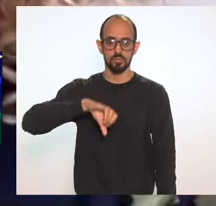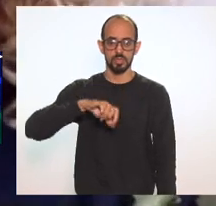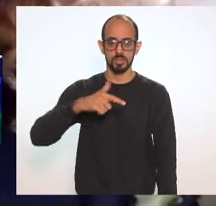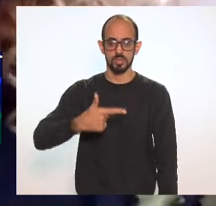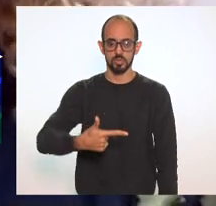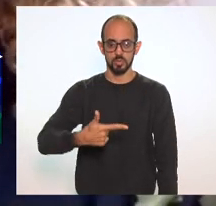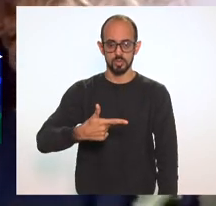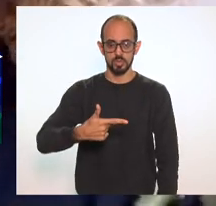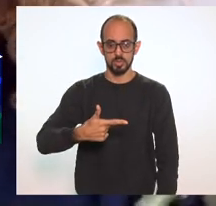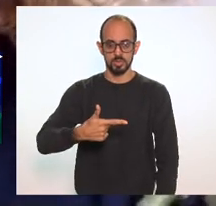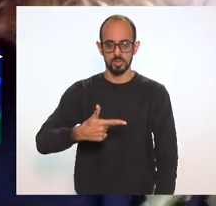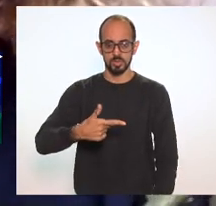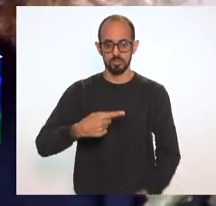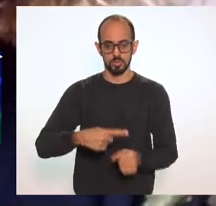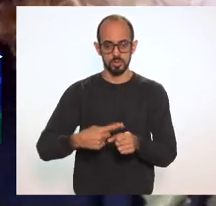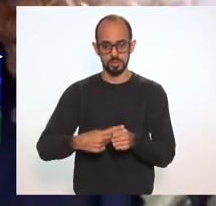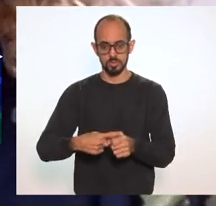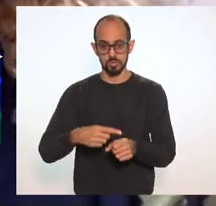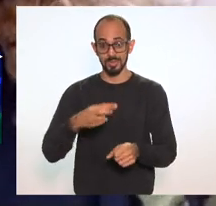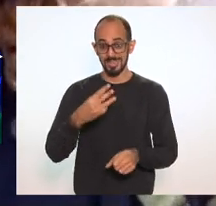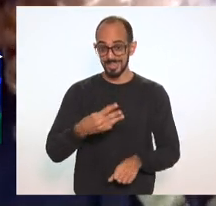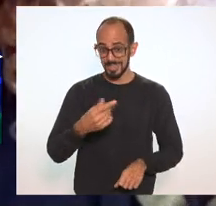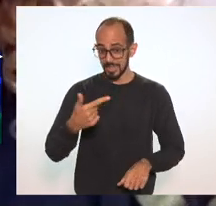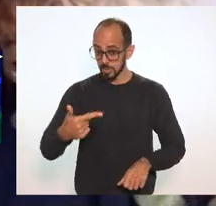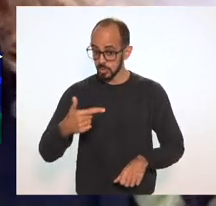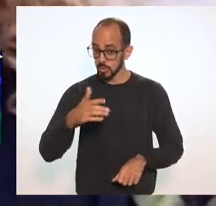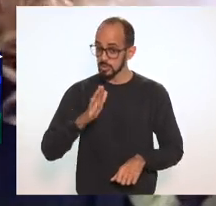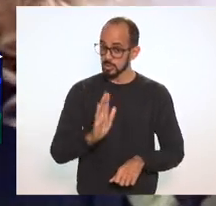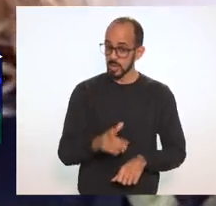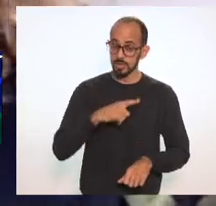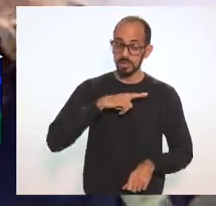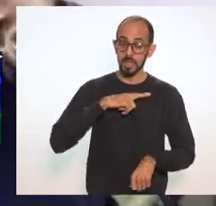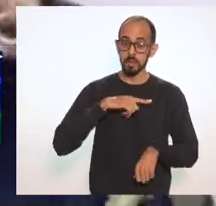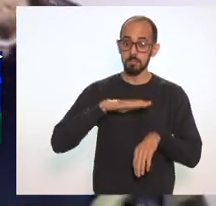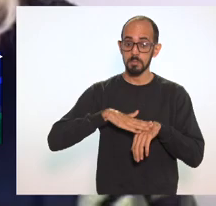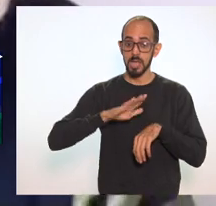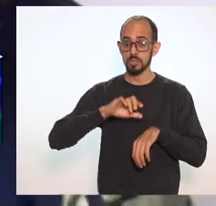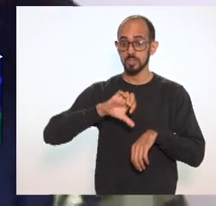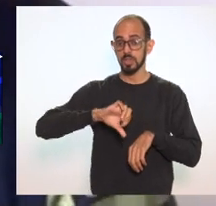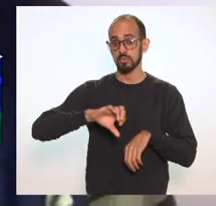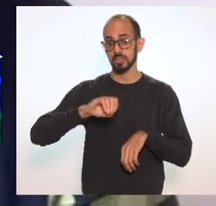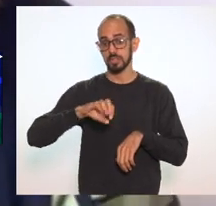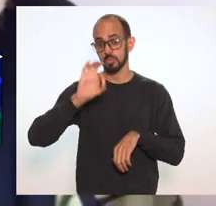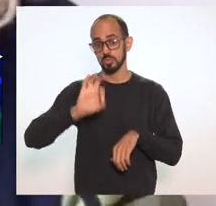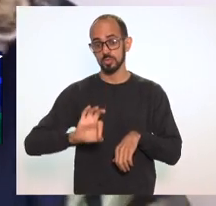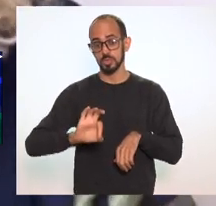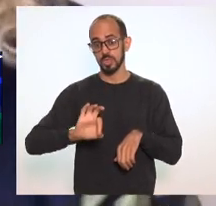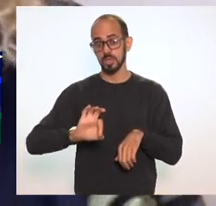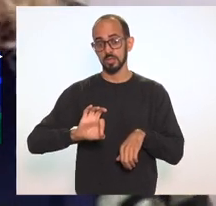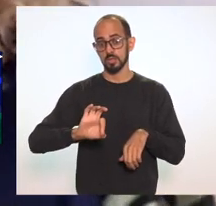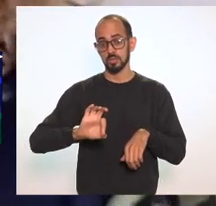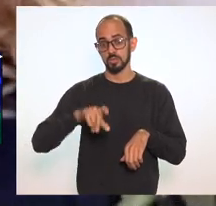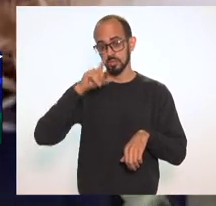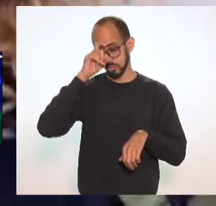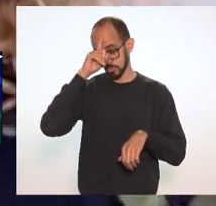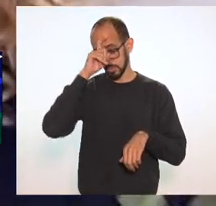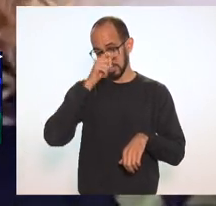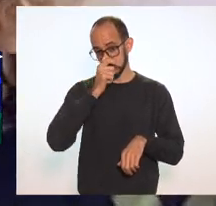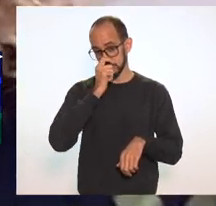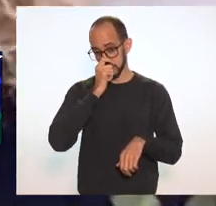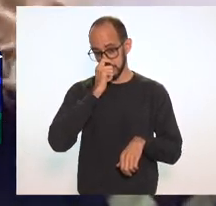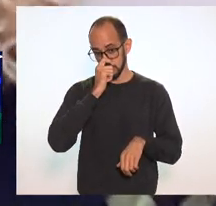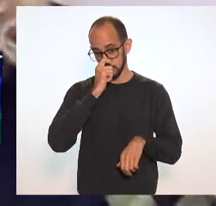dele já ultrapassam noventa porcento da utilização dos leitos de UTI é isso significa uma região metropolitana